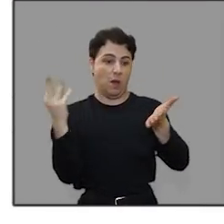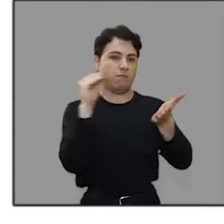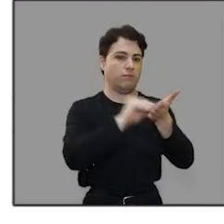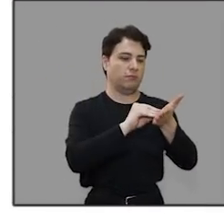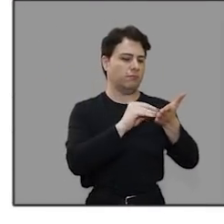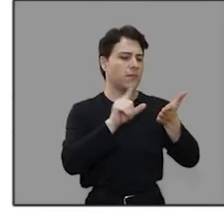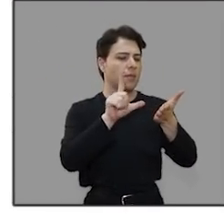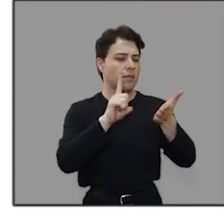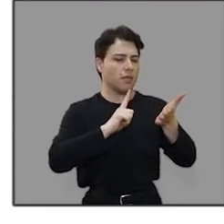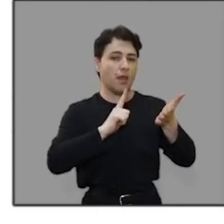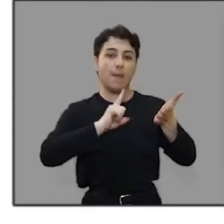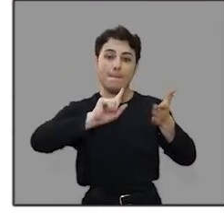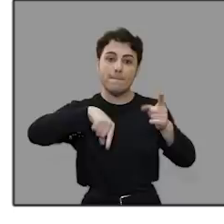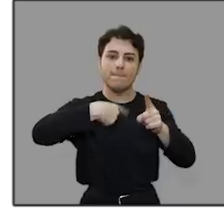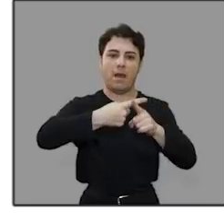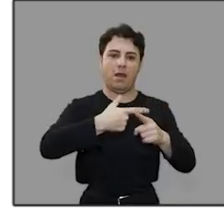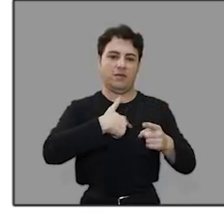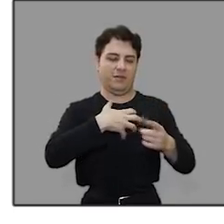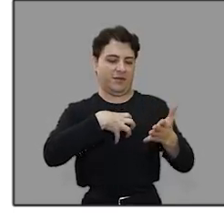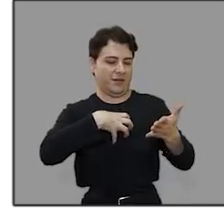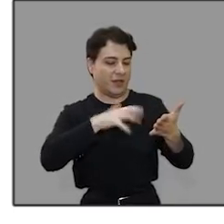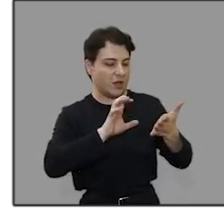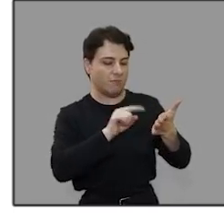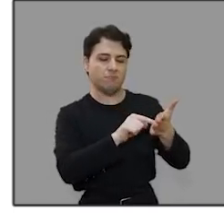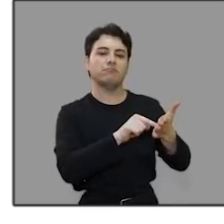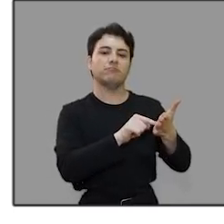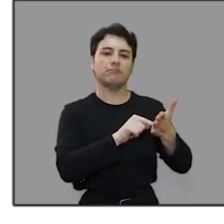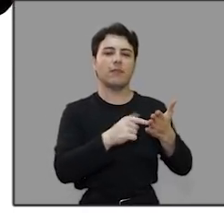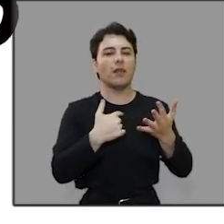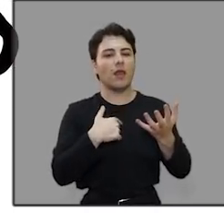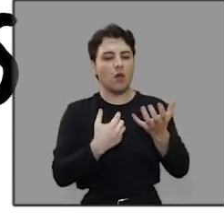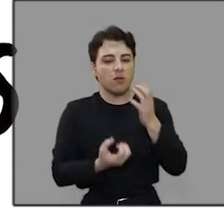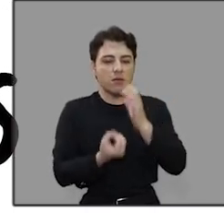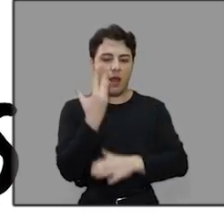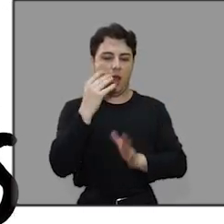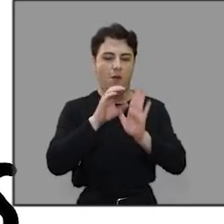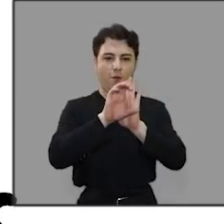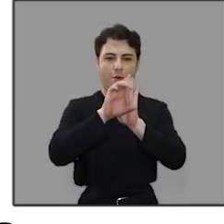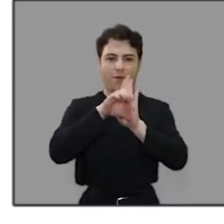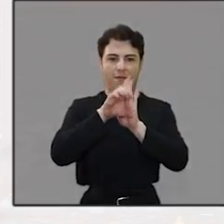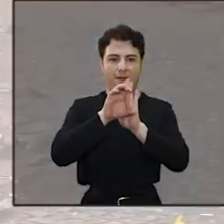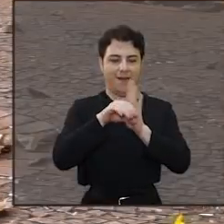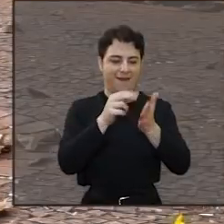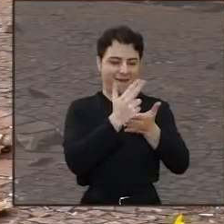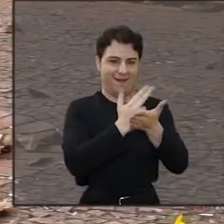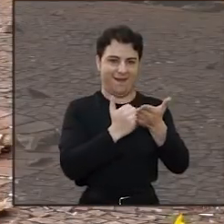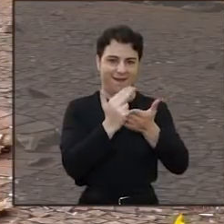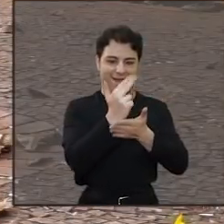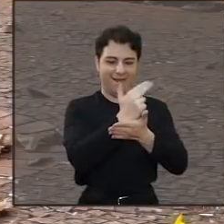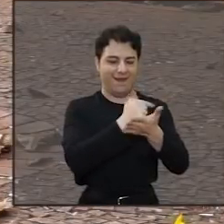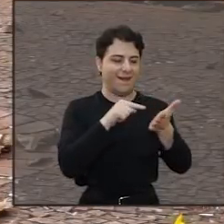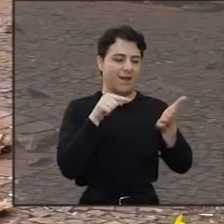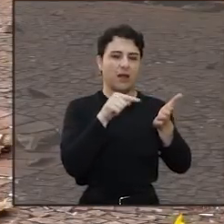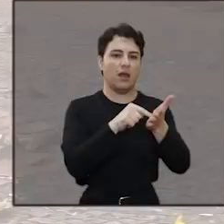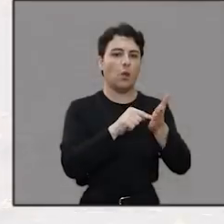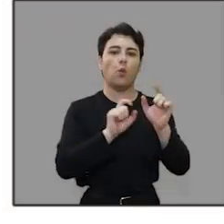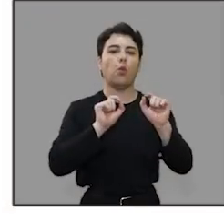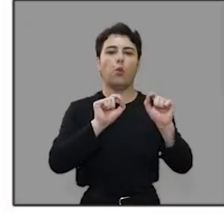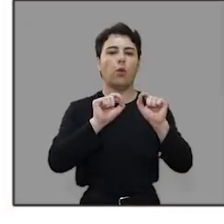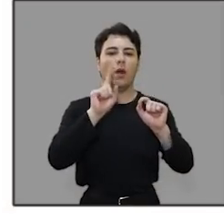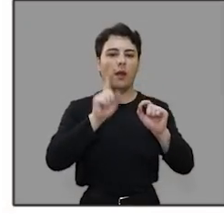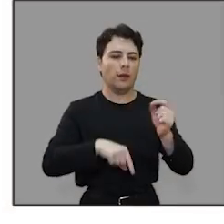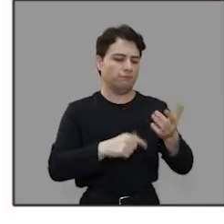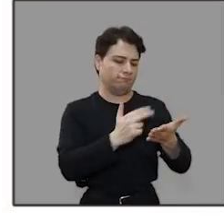com o desenho. Então eu criava mais outros sentidos a partir disso. E acabou que eu até criei um certo conceito em cima desse desenho.